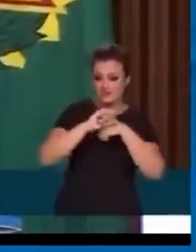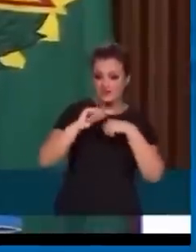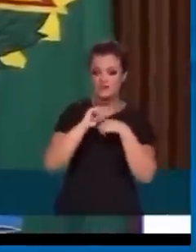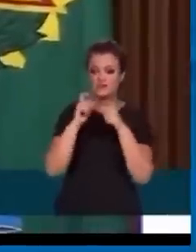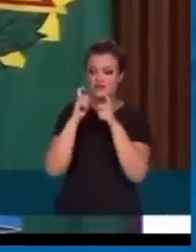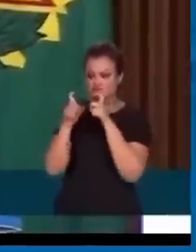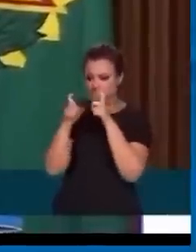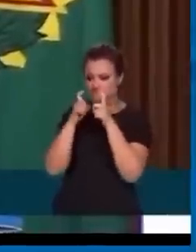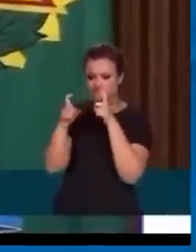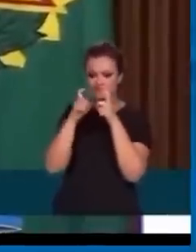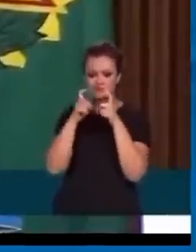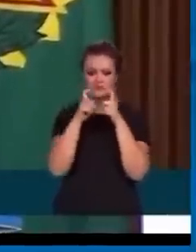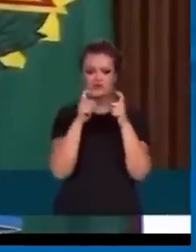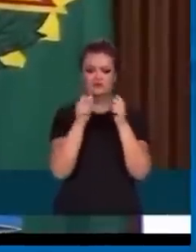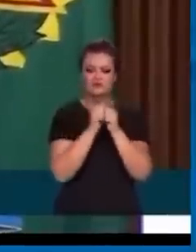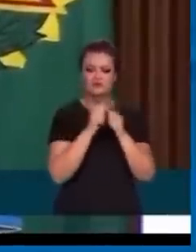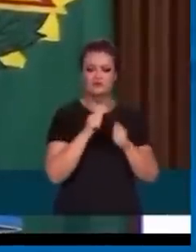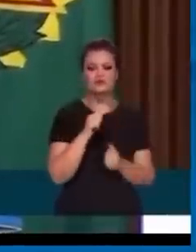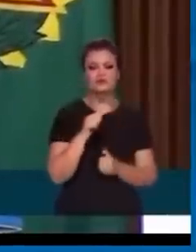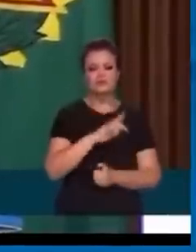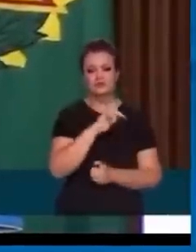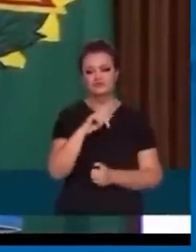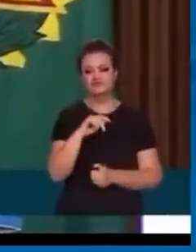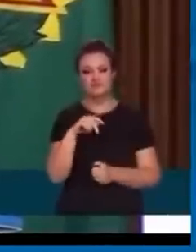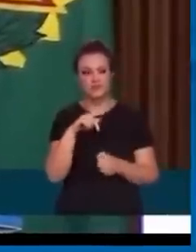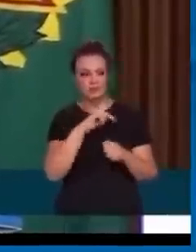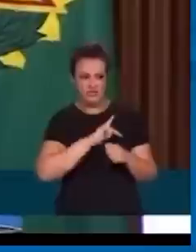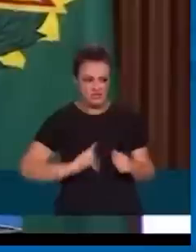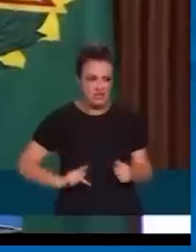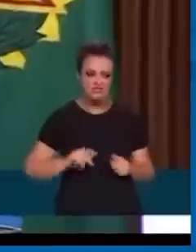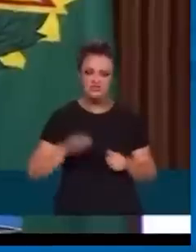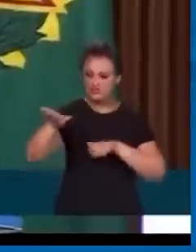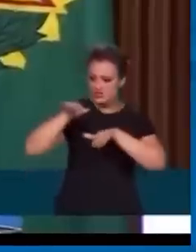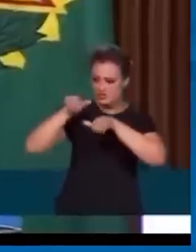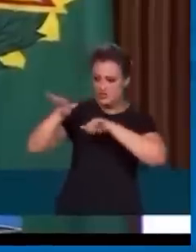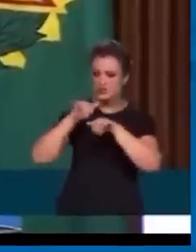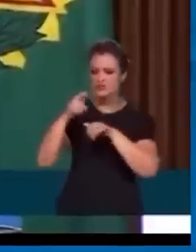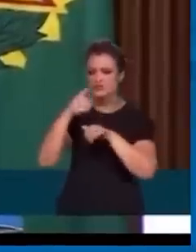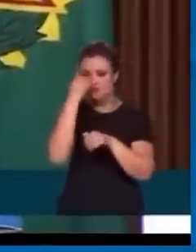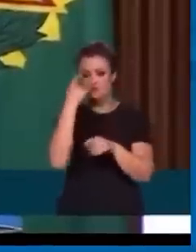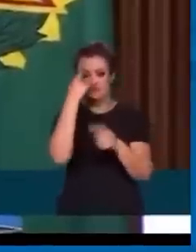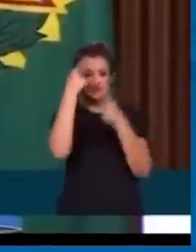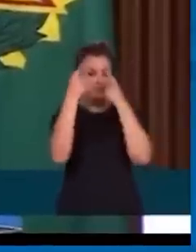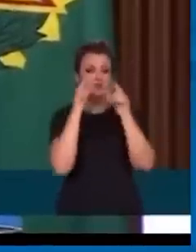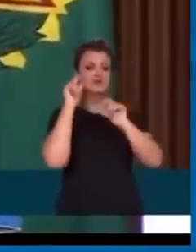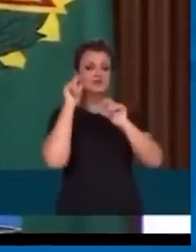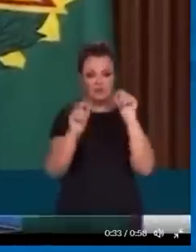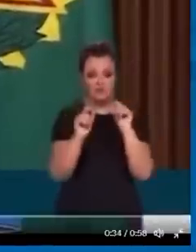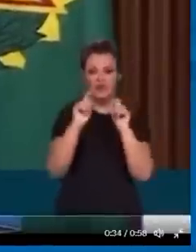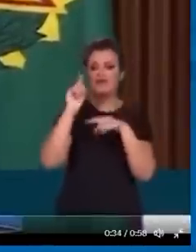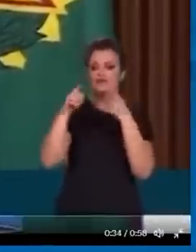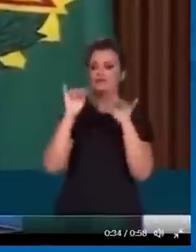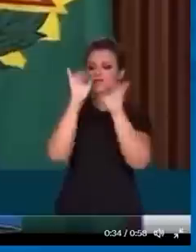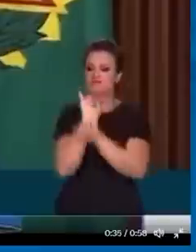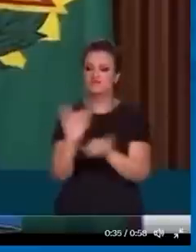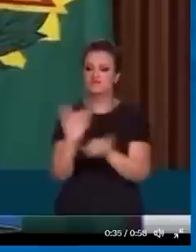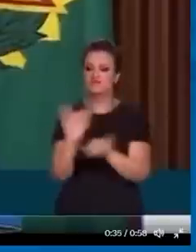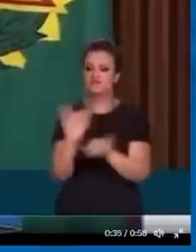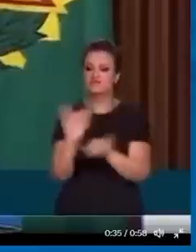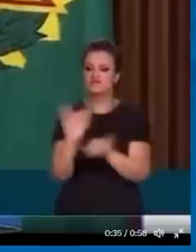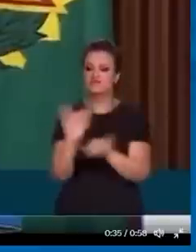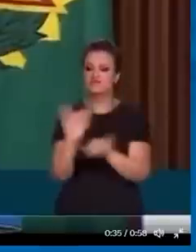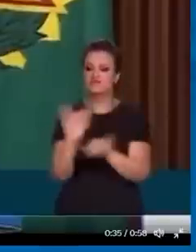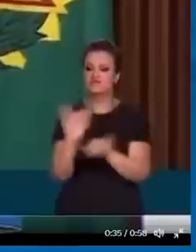Civil discuta com a Presidência da República, para que a gente possa chamar o autor da genialidade e a gente, então, anunciar